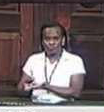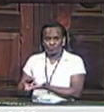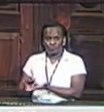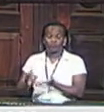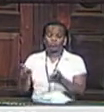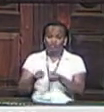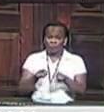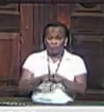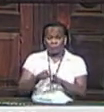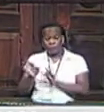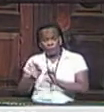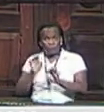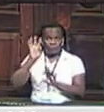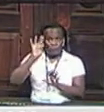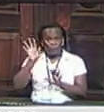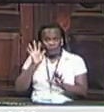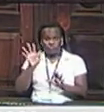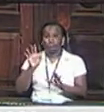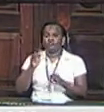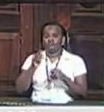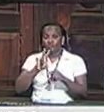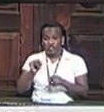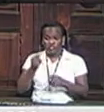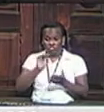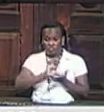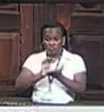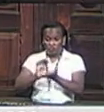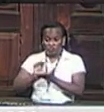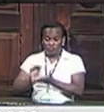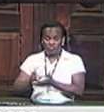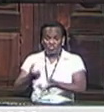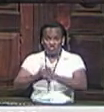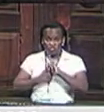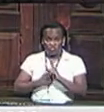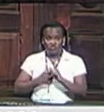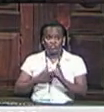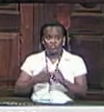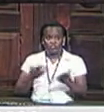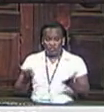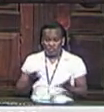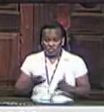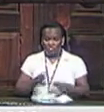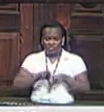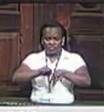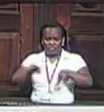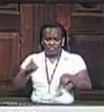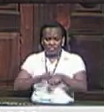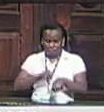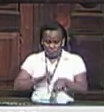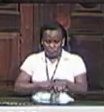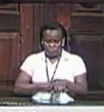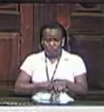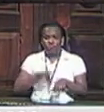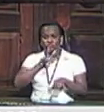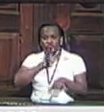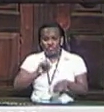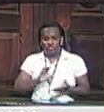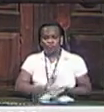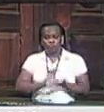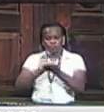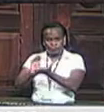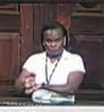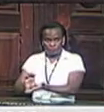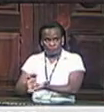Havia previsão de que recursos da dívida ativa de diferentes períodos seriam